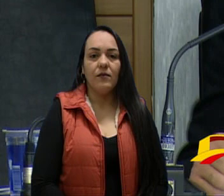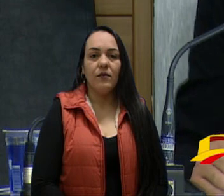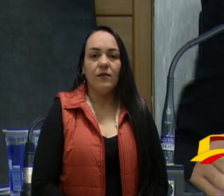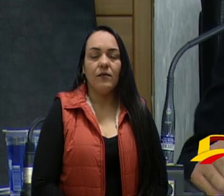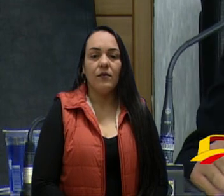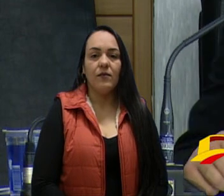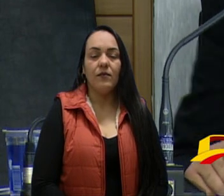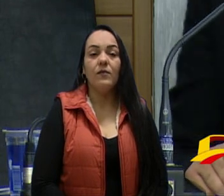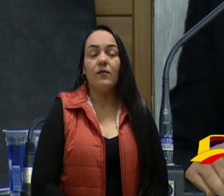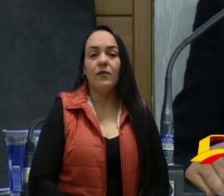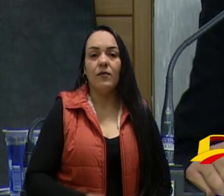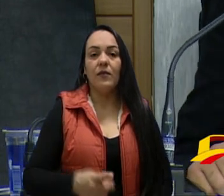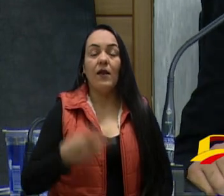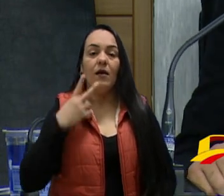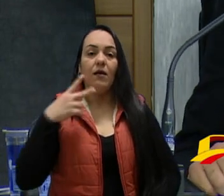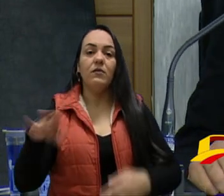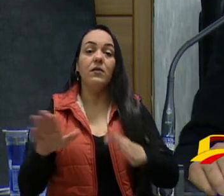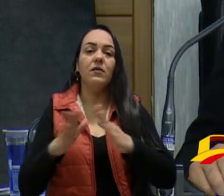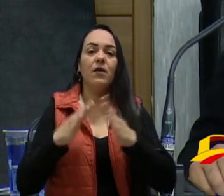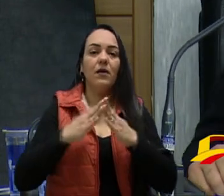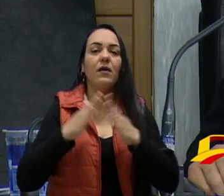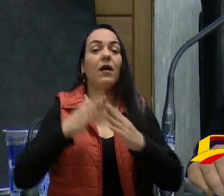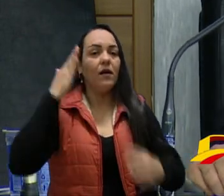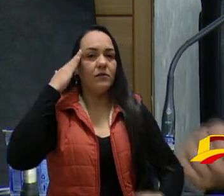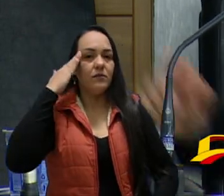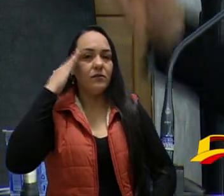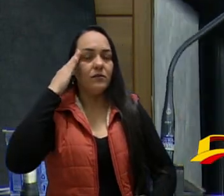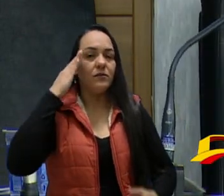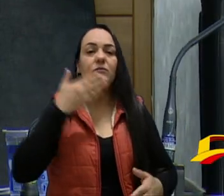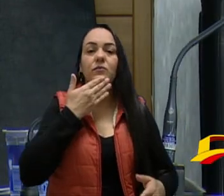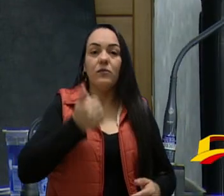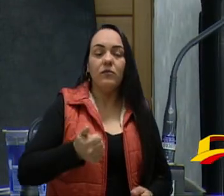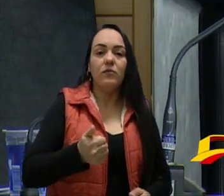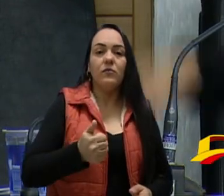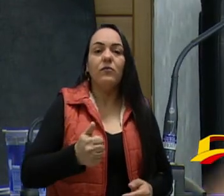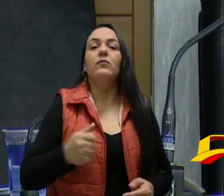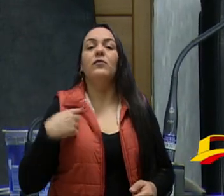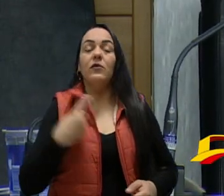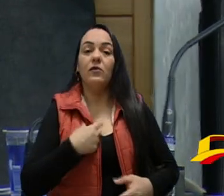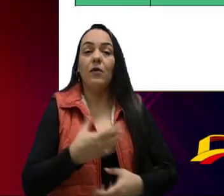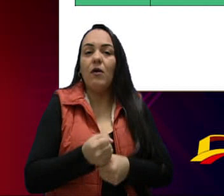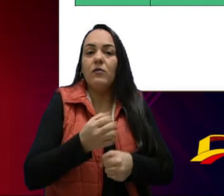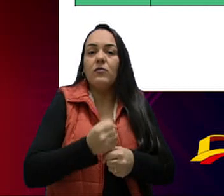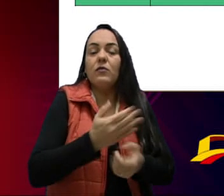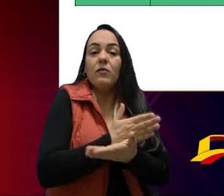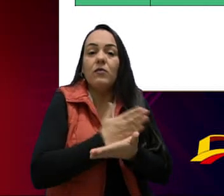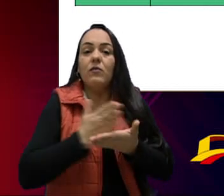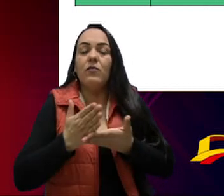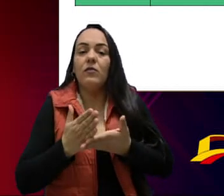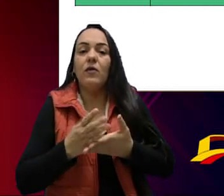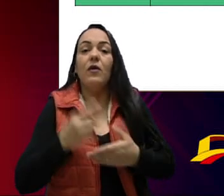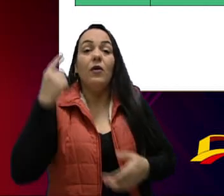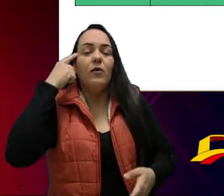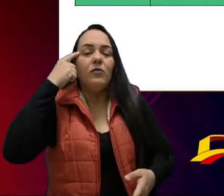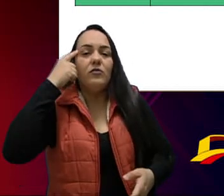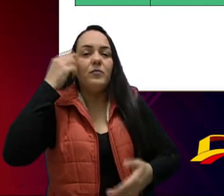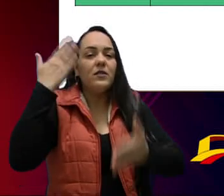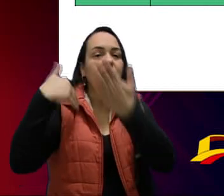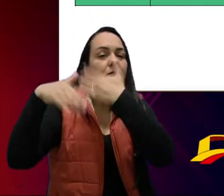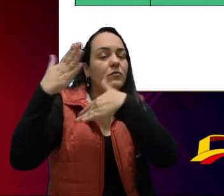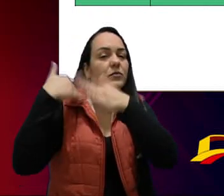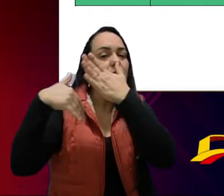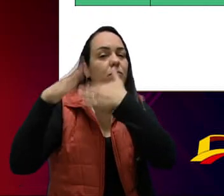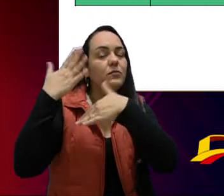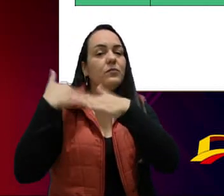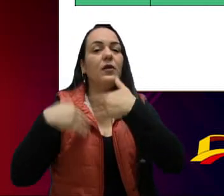ah tá só para você que tá em casa acompanhando entender quando nós falamos em orçamento inicial é aquilo que foi previsto na